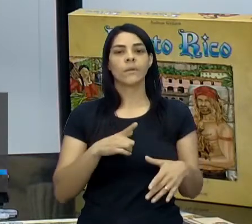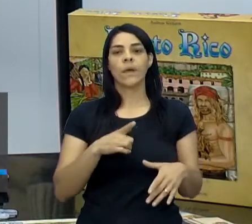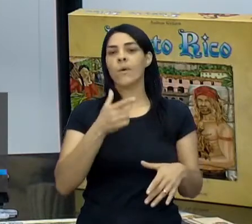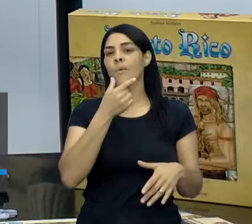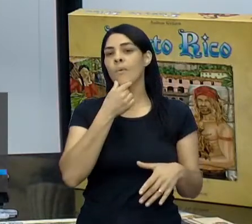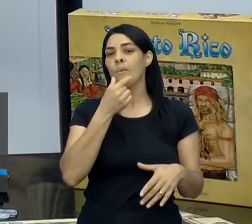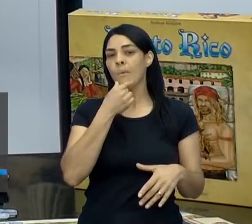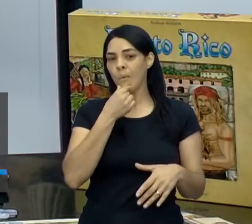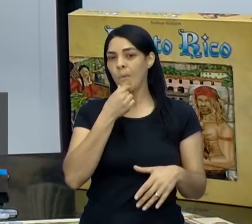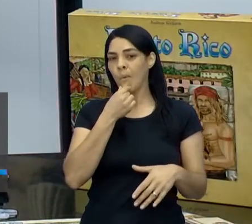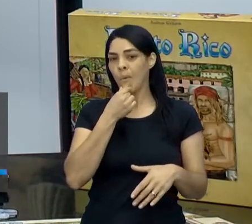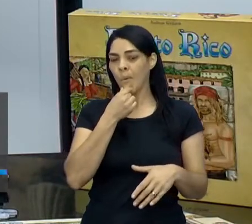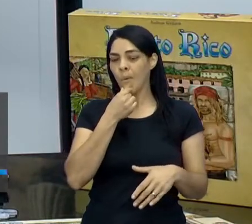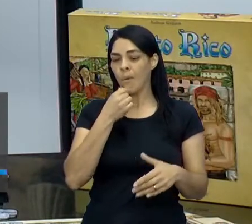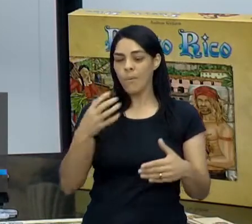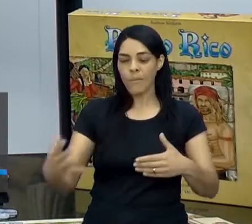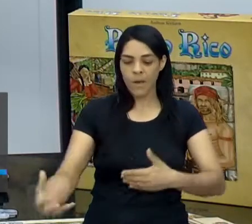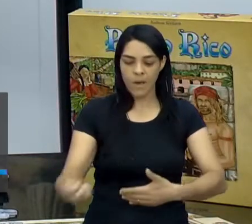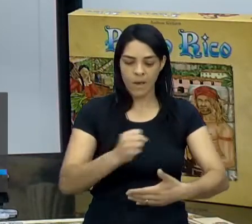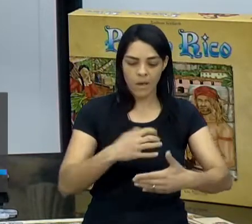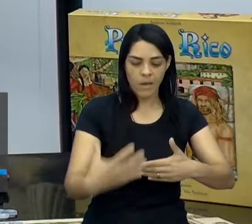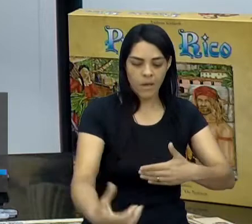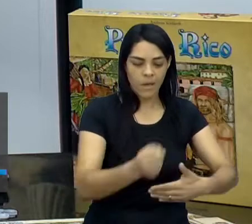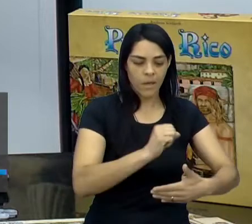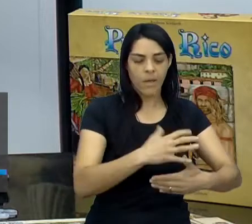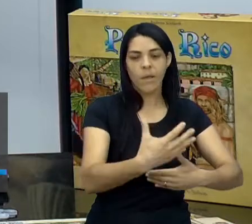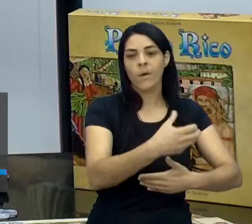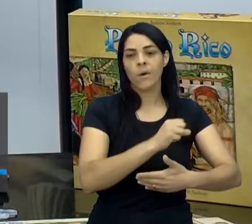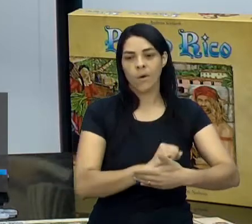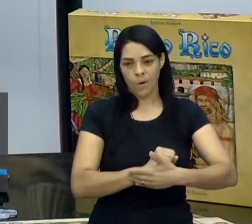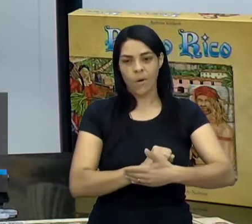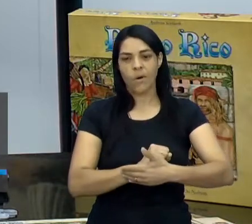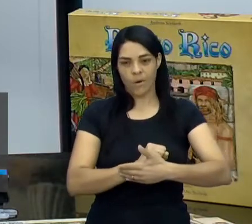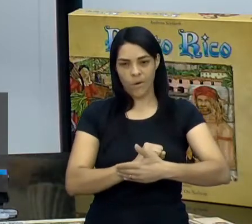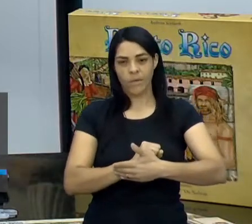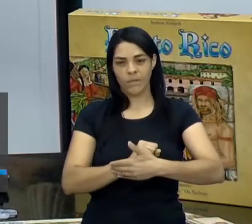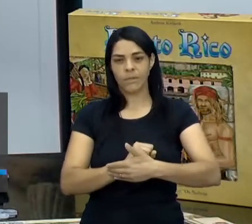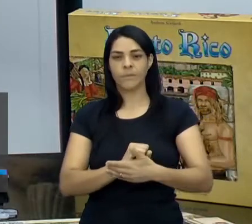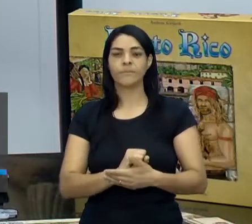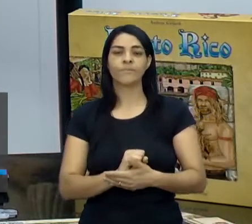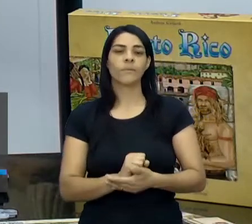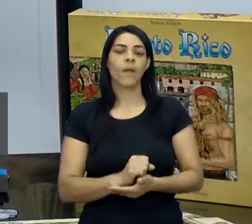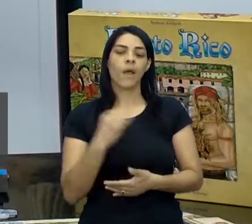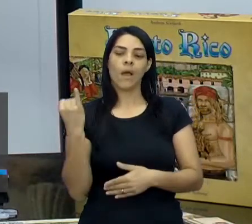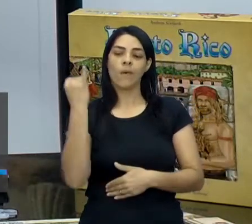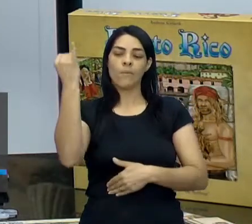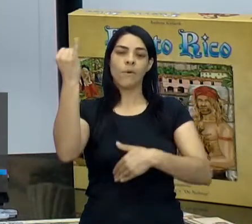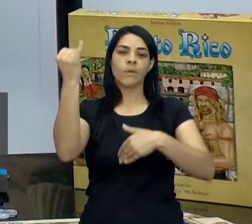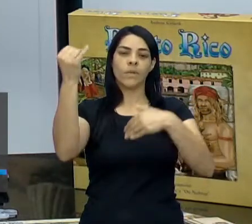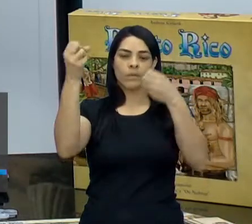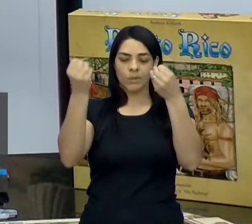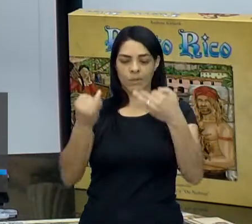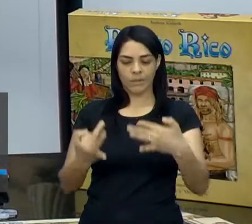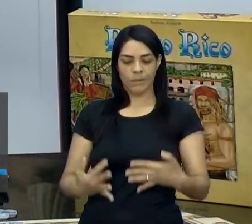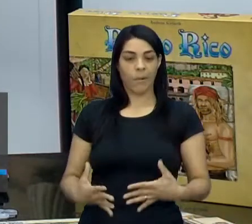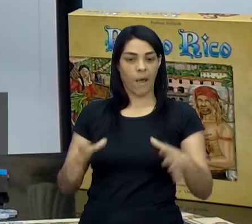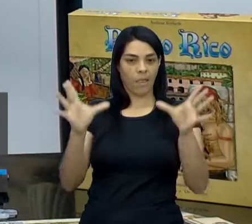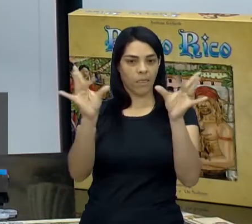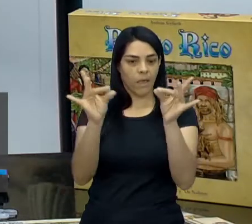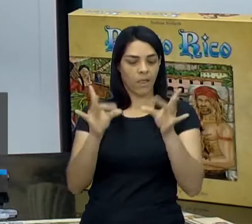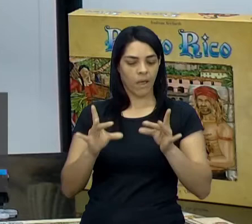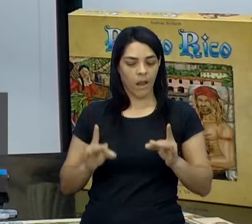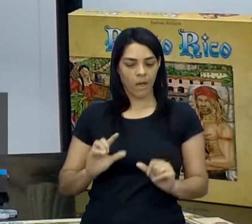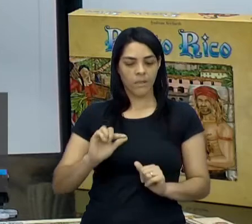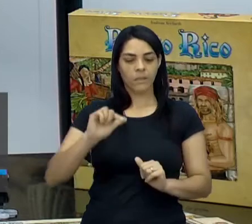ele explica como são as regras desse momento, que é um momento especial do jogo. Então é interessante você fazer uma explicação detalhada. Depois ele vai